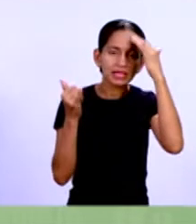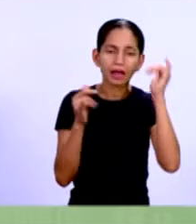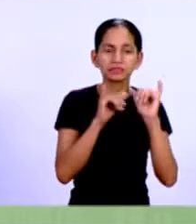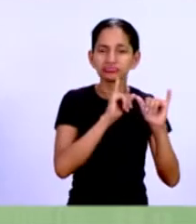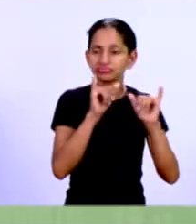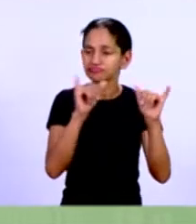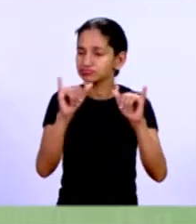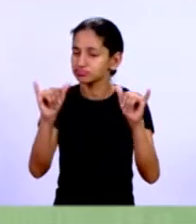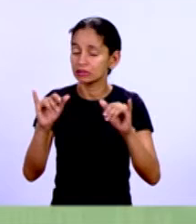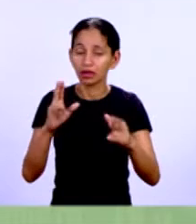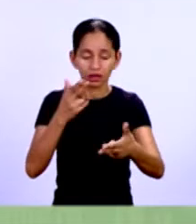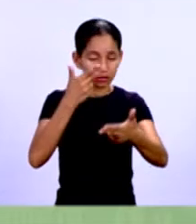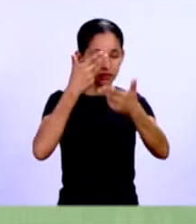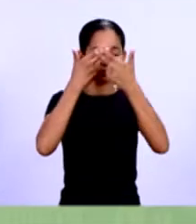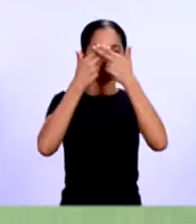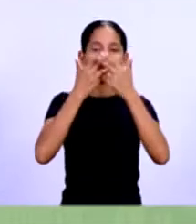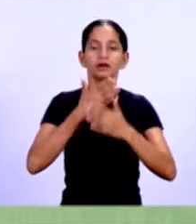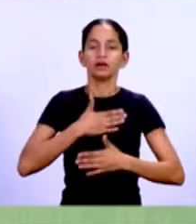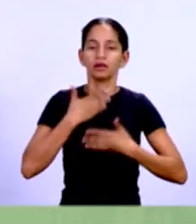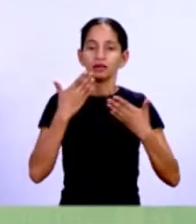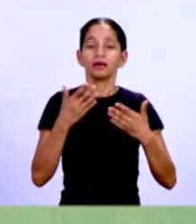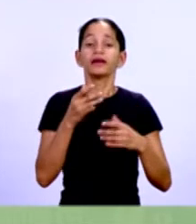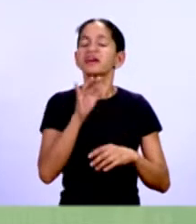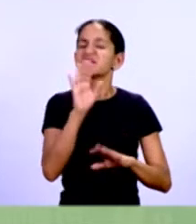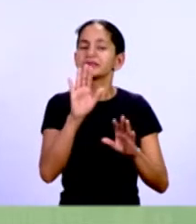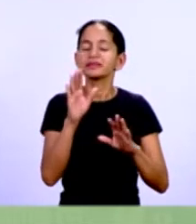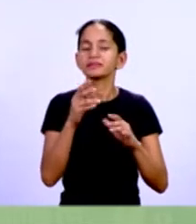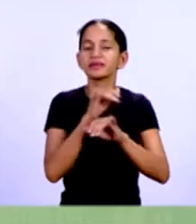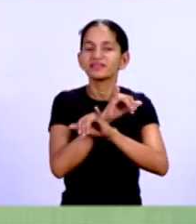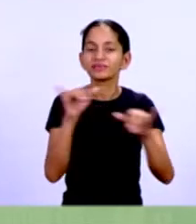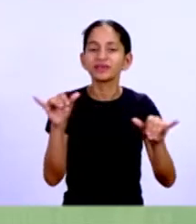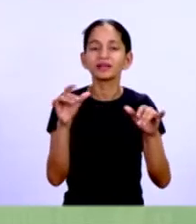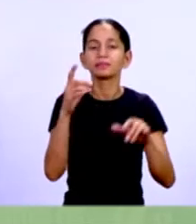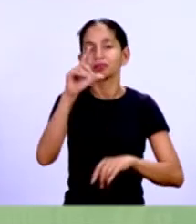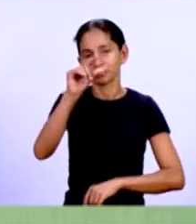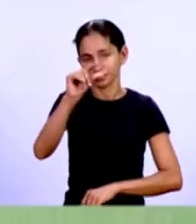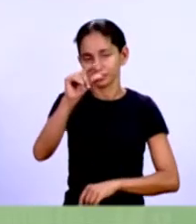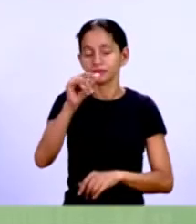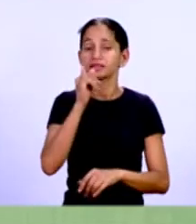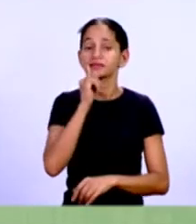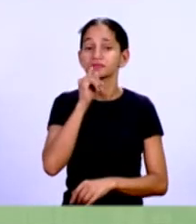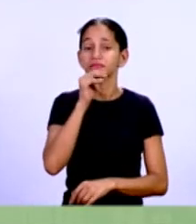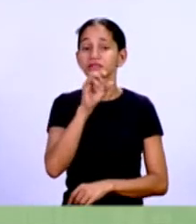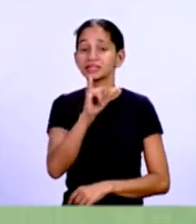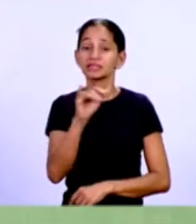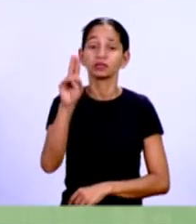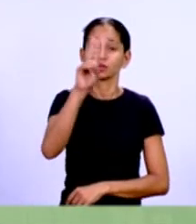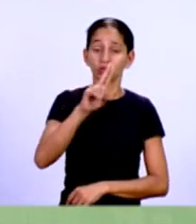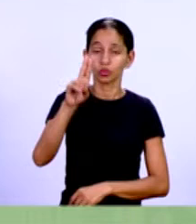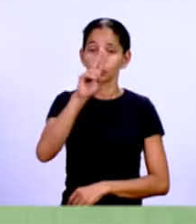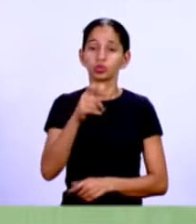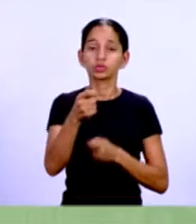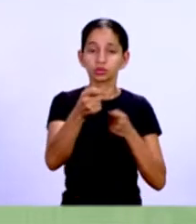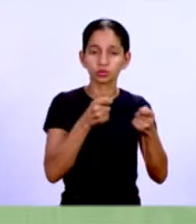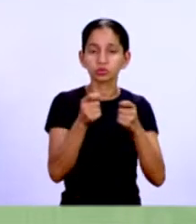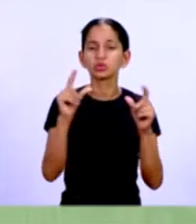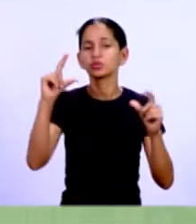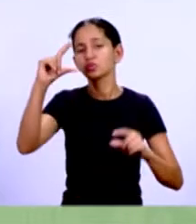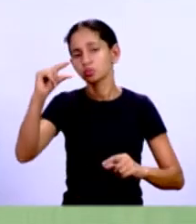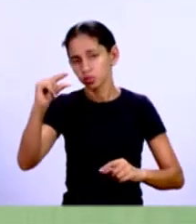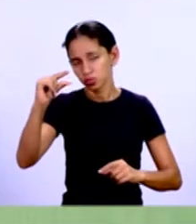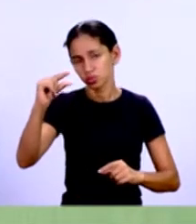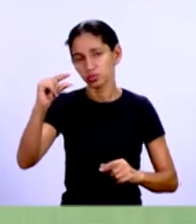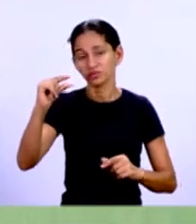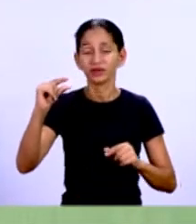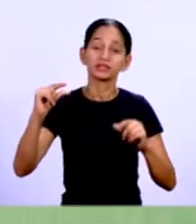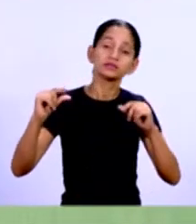quem vai sofrer aquilo. Pouca gente vai ficar sabendo e vai afetar pouco o seu negócio. E se você está usando pouco controle, a sua vulnerabilidade vai